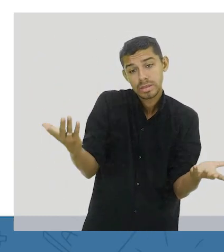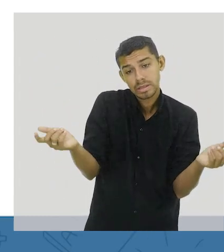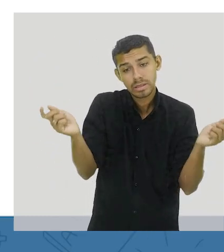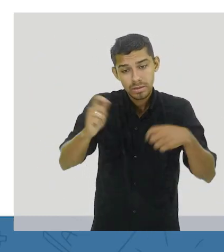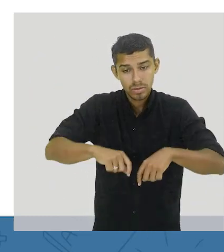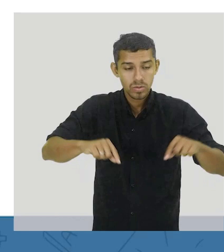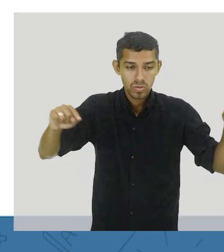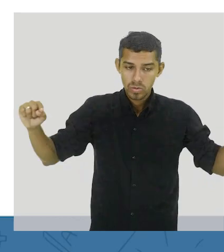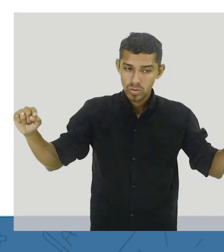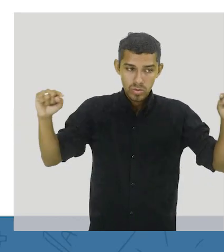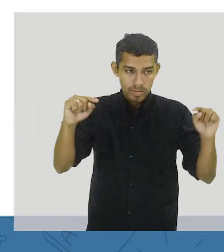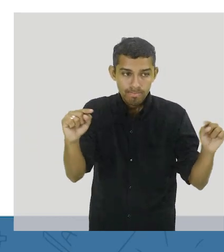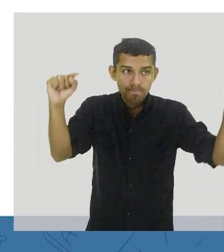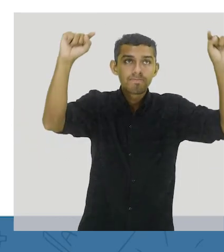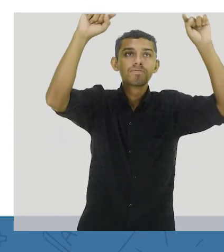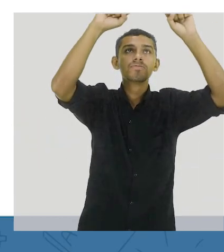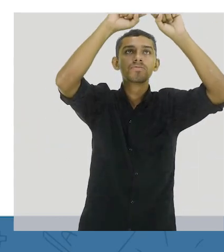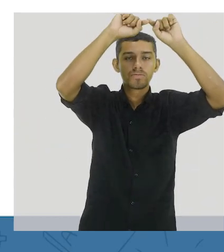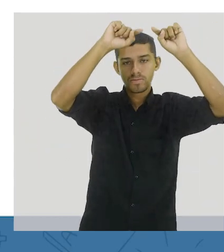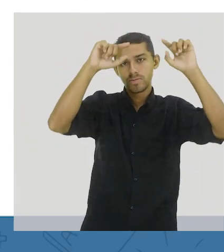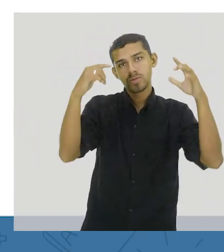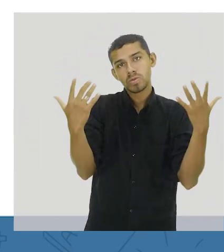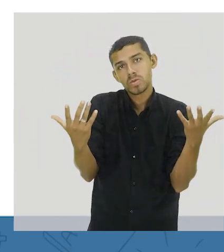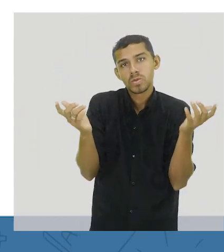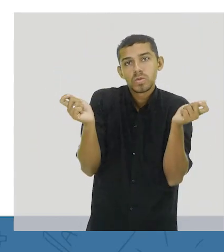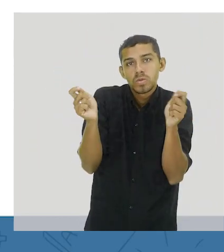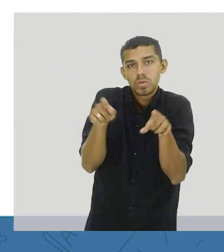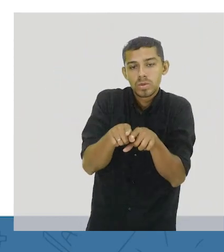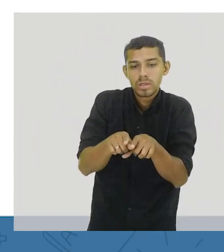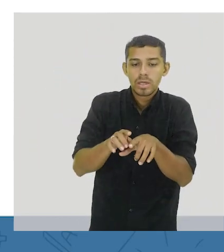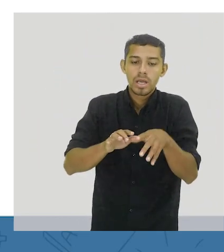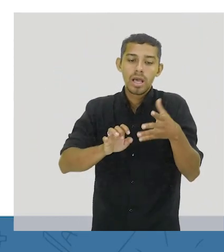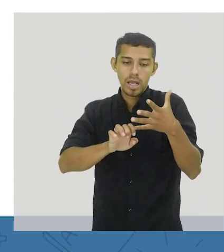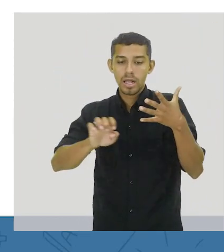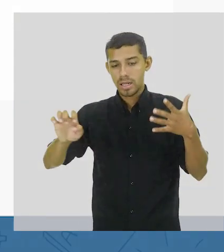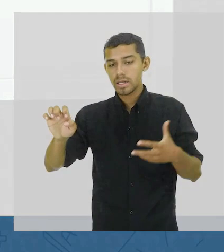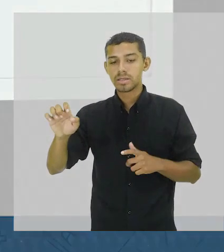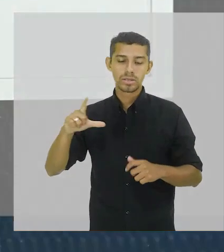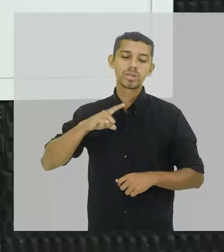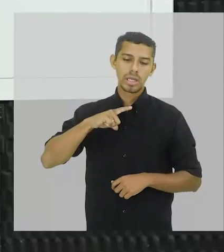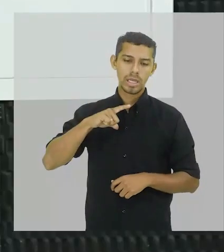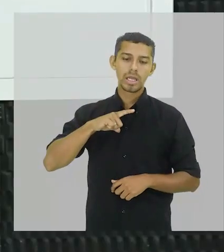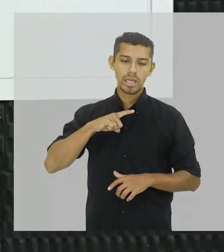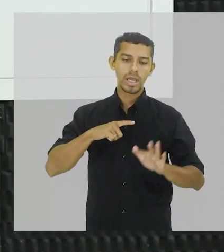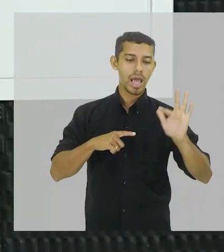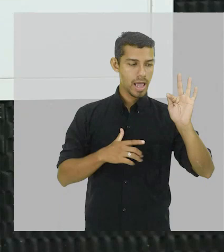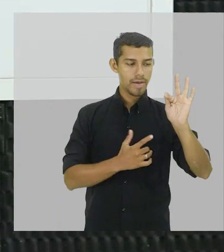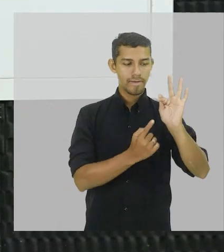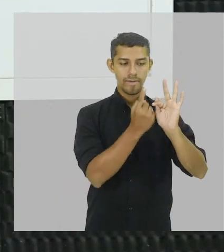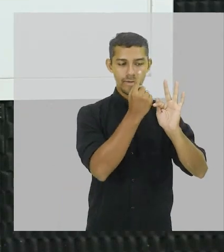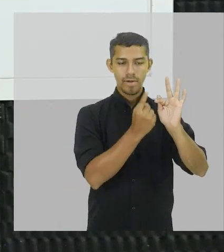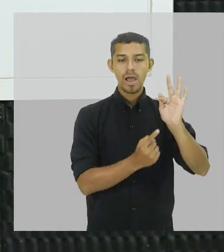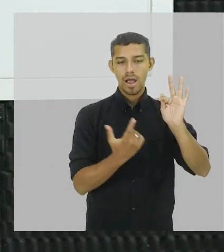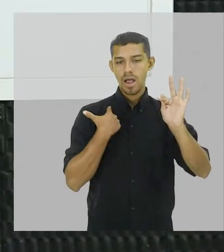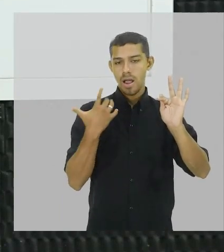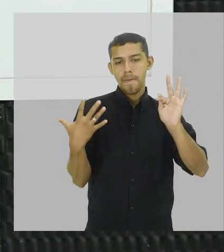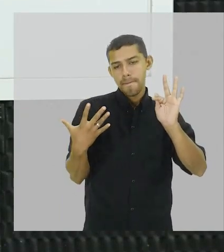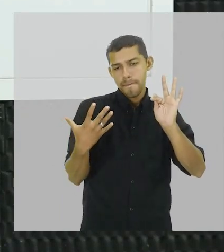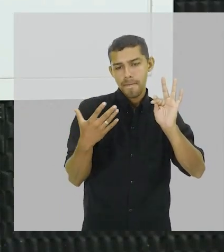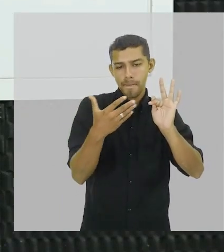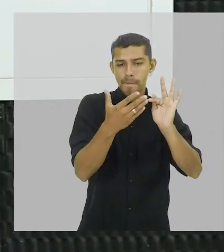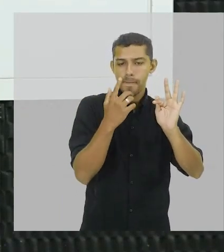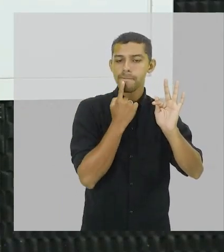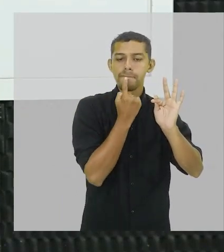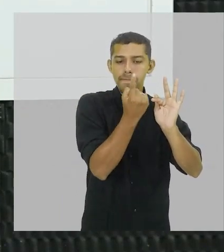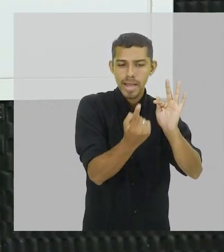que vai causar toda essa situação. A única coisa que a gente pode afirmar é a letra E, terem frequências próximas. Estão na mesma